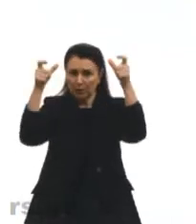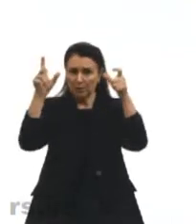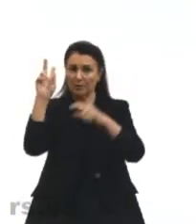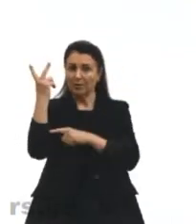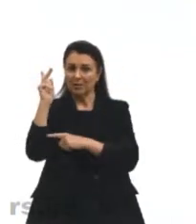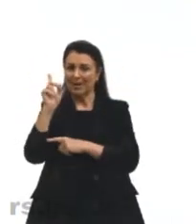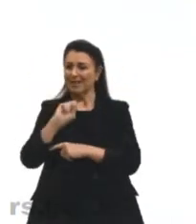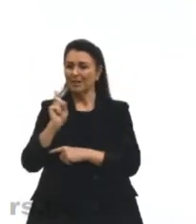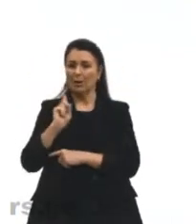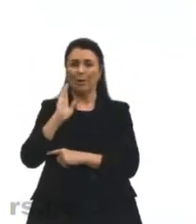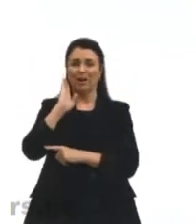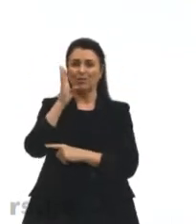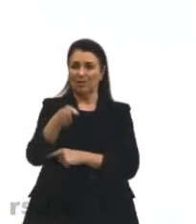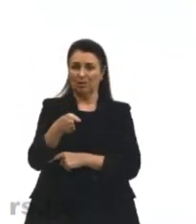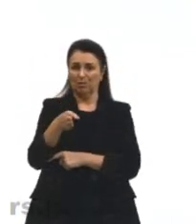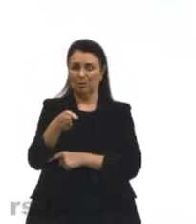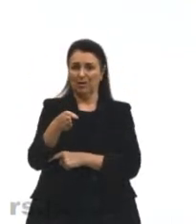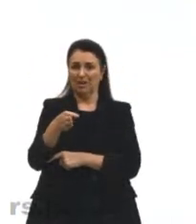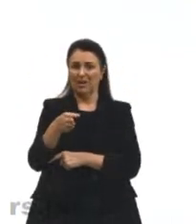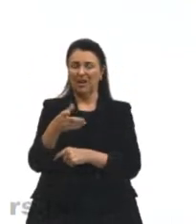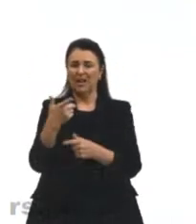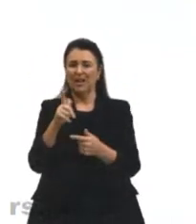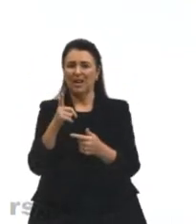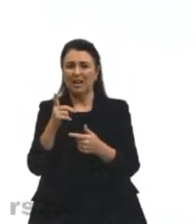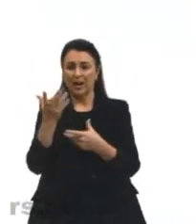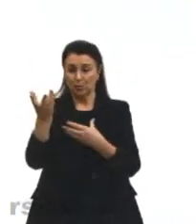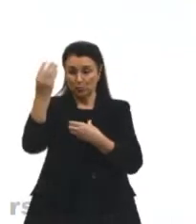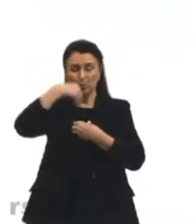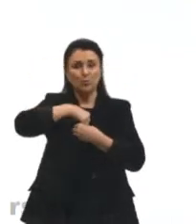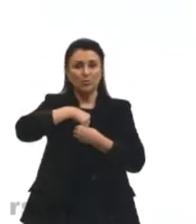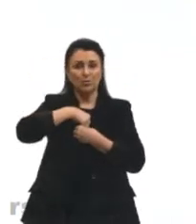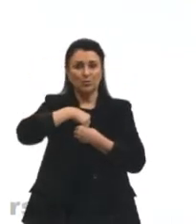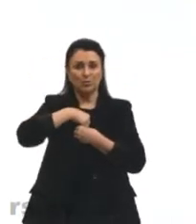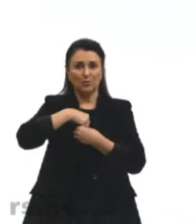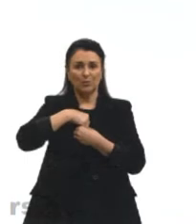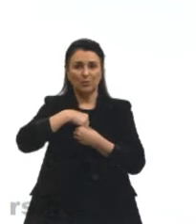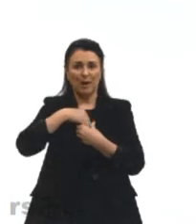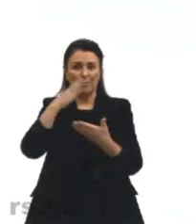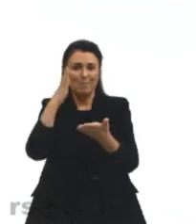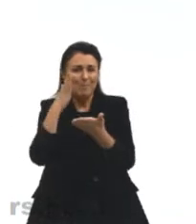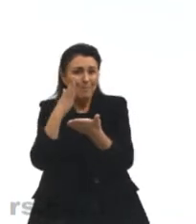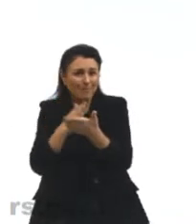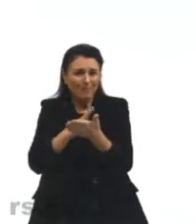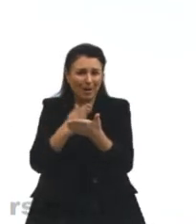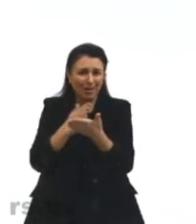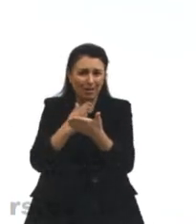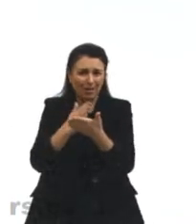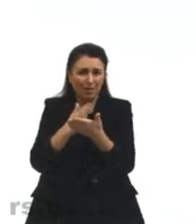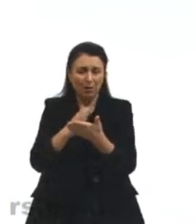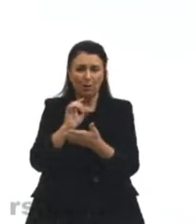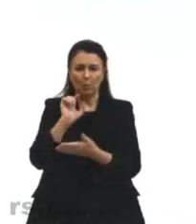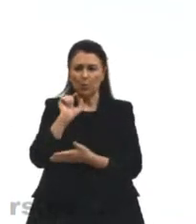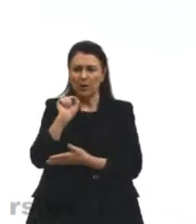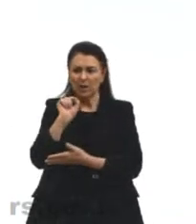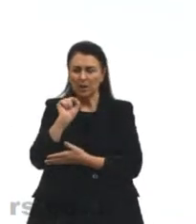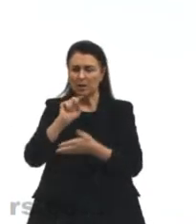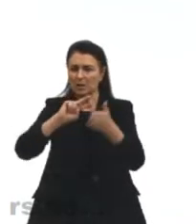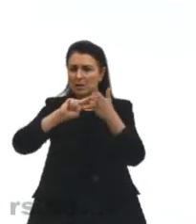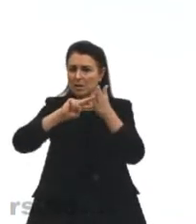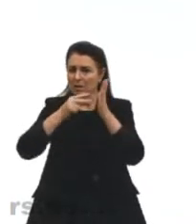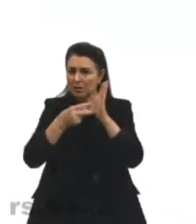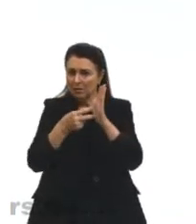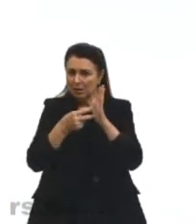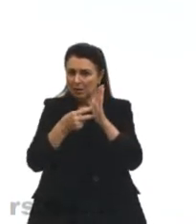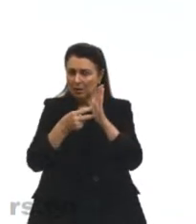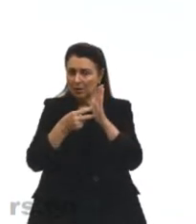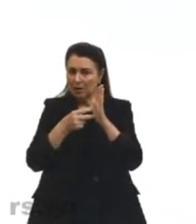indireto parcial subjetivo então ter que tudo isso quer dizer quer dizer que